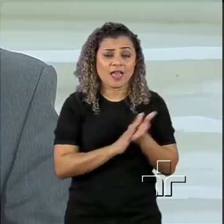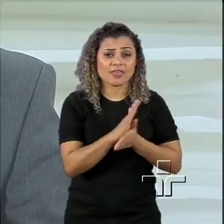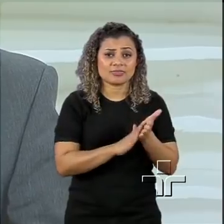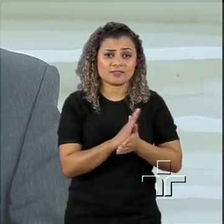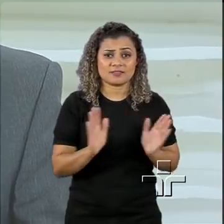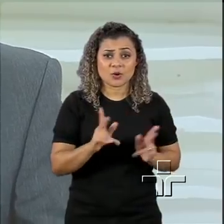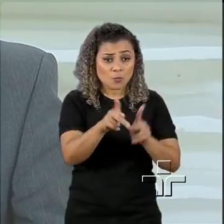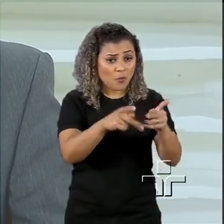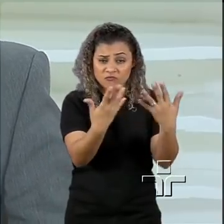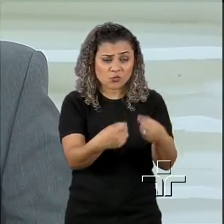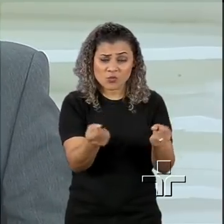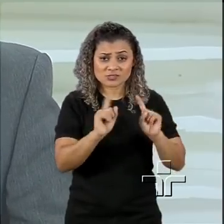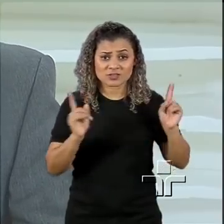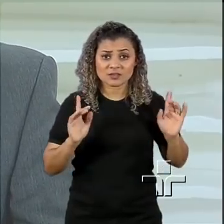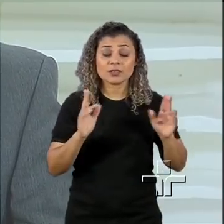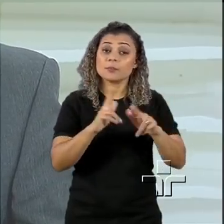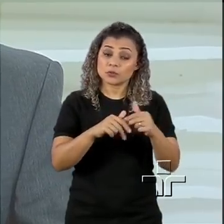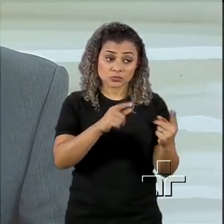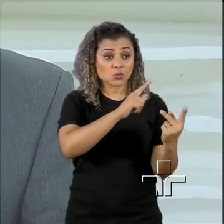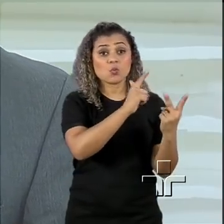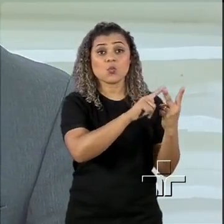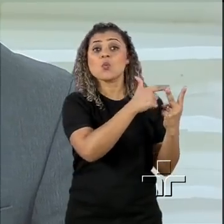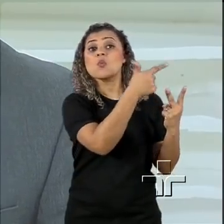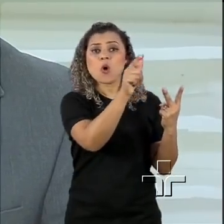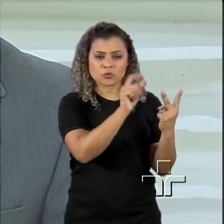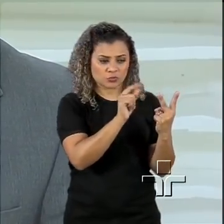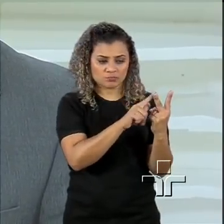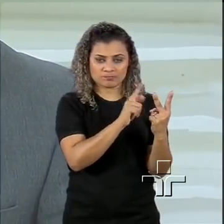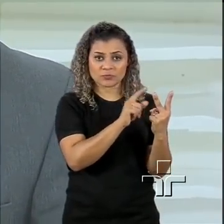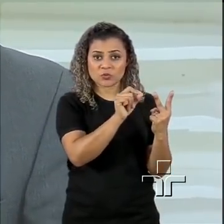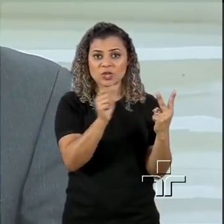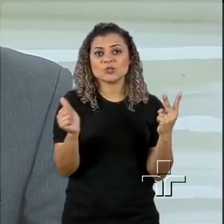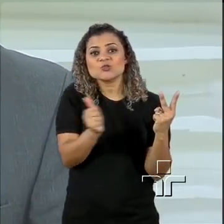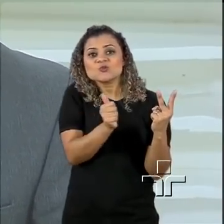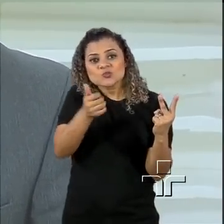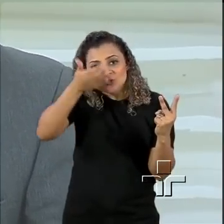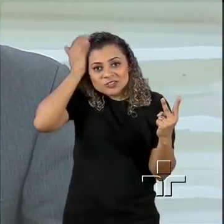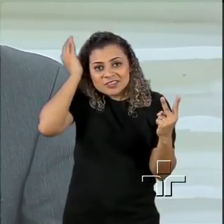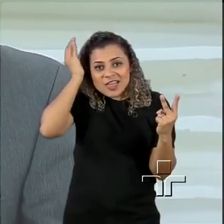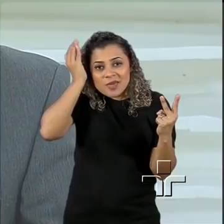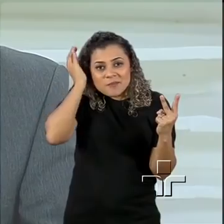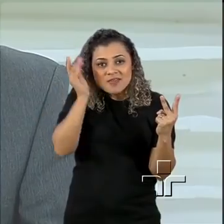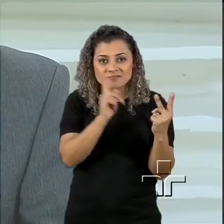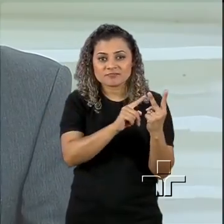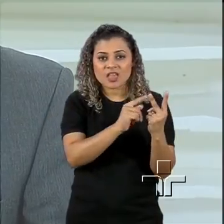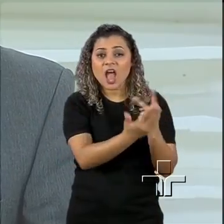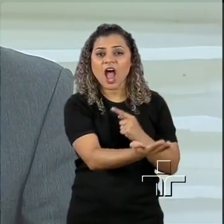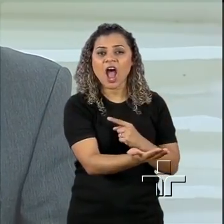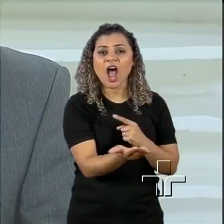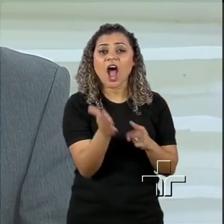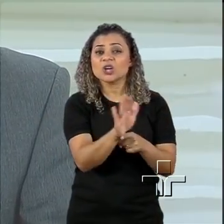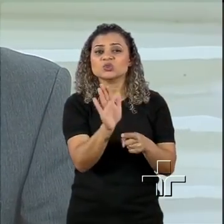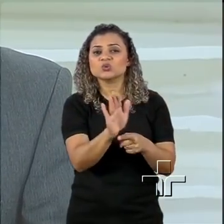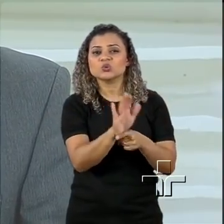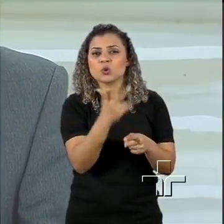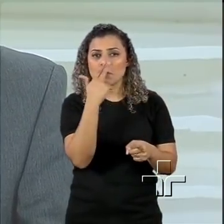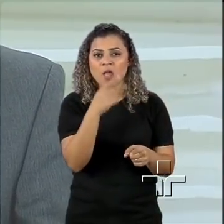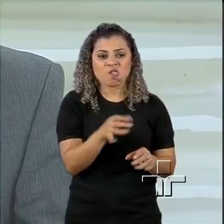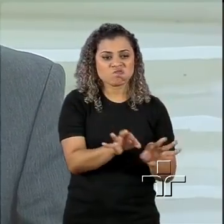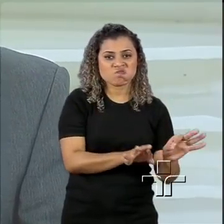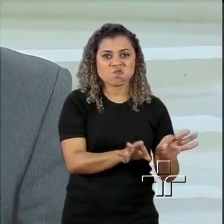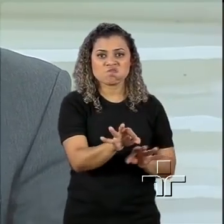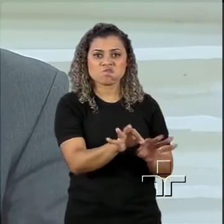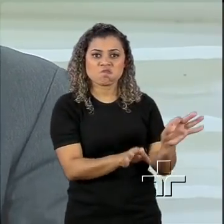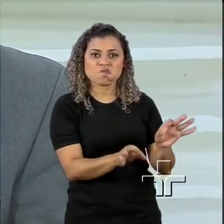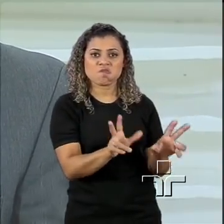O segundo, o outro adversário, é o que, junto com o Temer, do partido Temer, ajudou a manobrar no Congresso Nacional